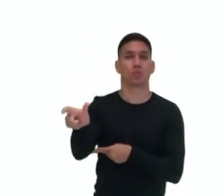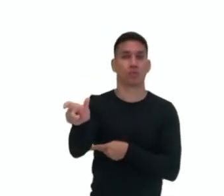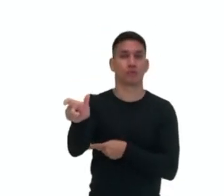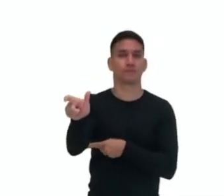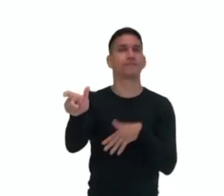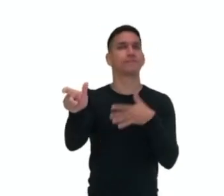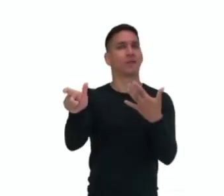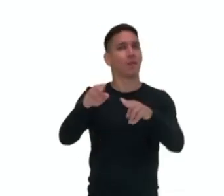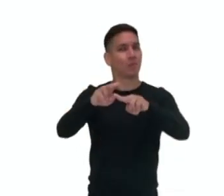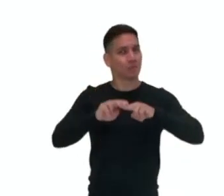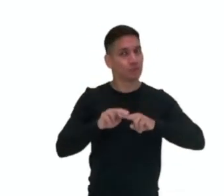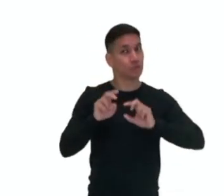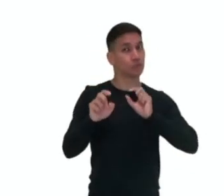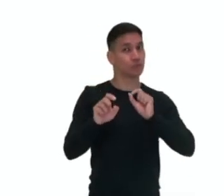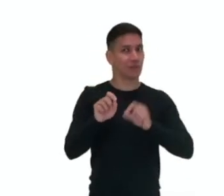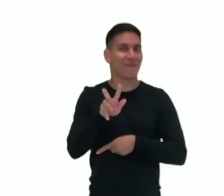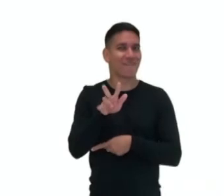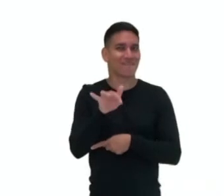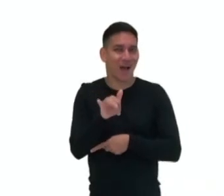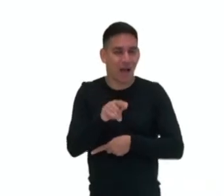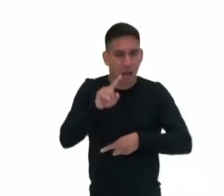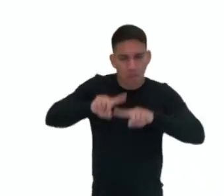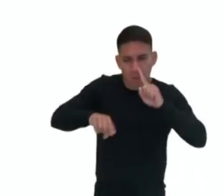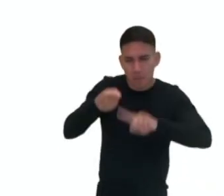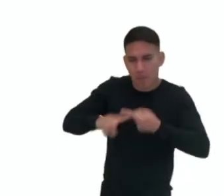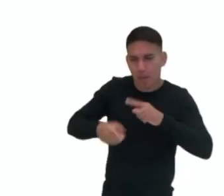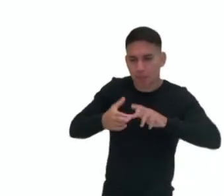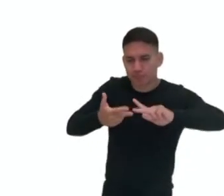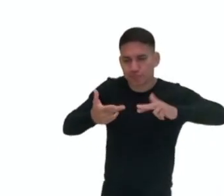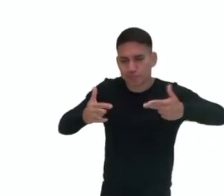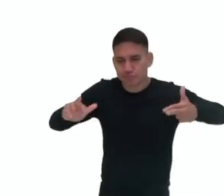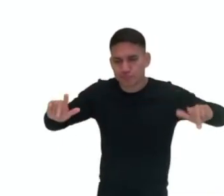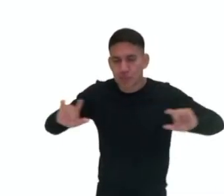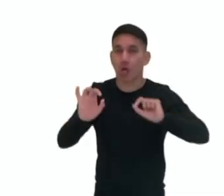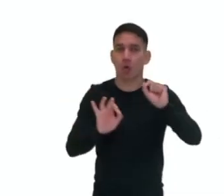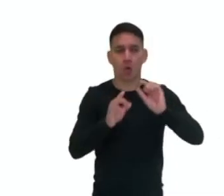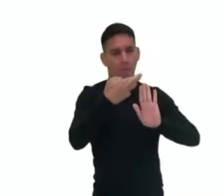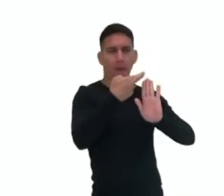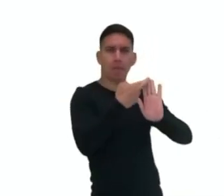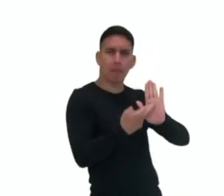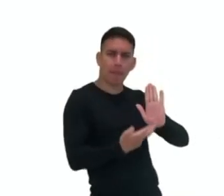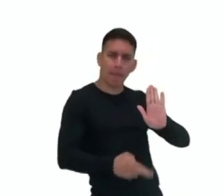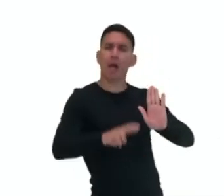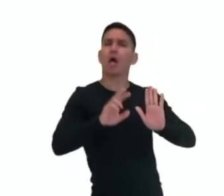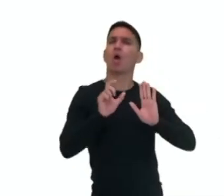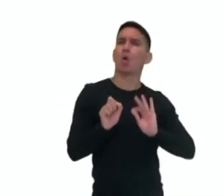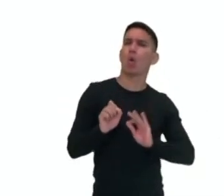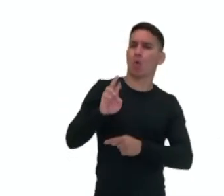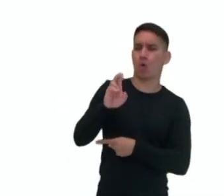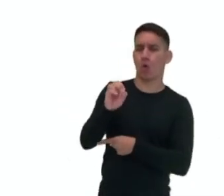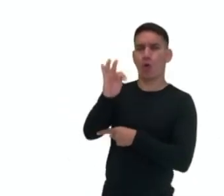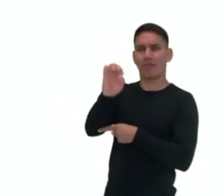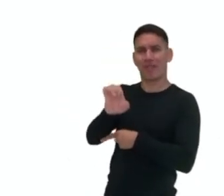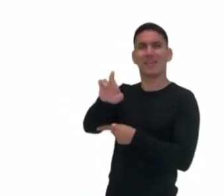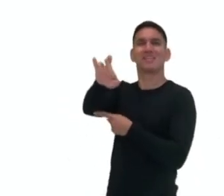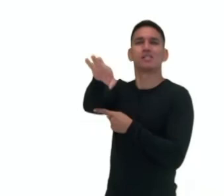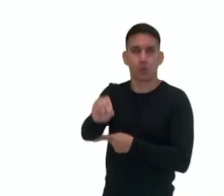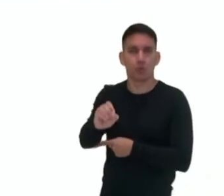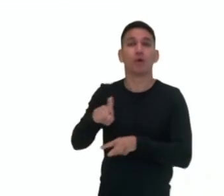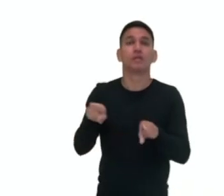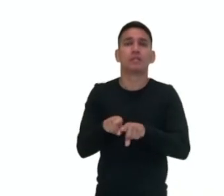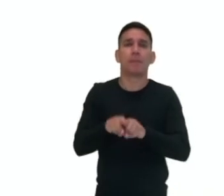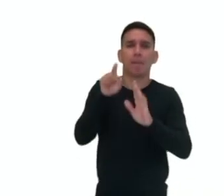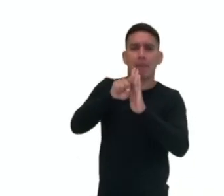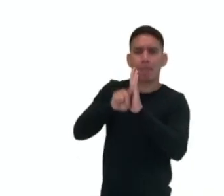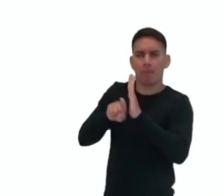Então, para isso, você vai ter que preparar o quê? Um roteiro, né? perguntas feitas no exercício